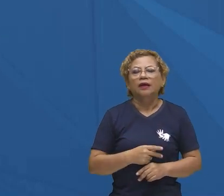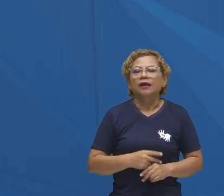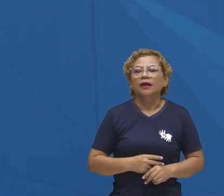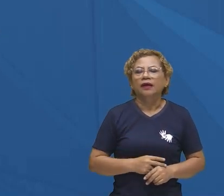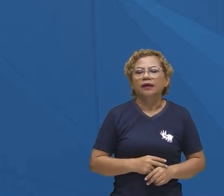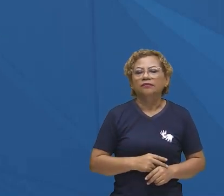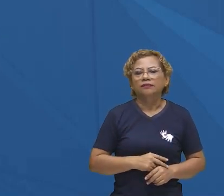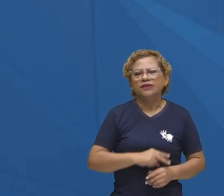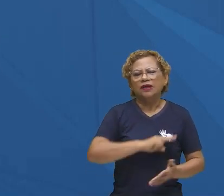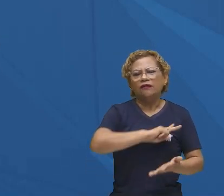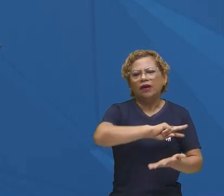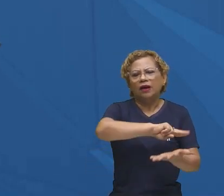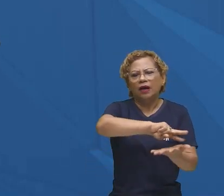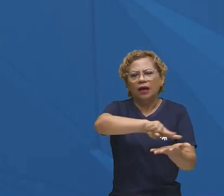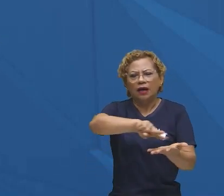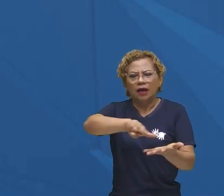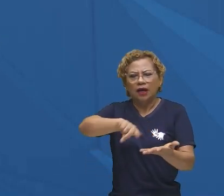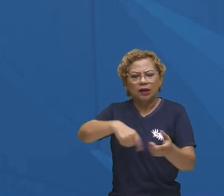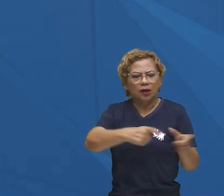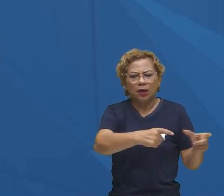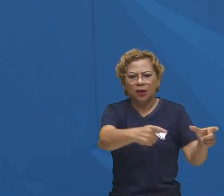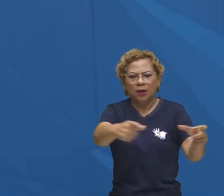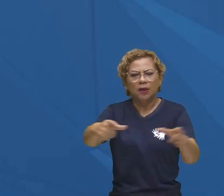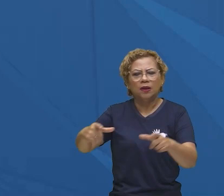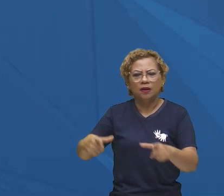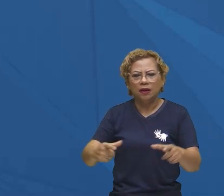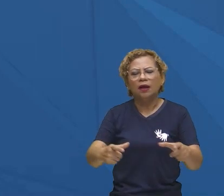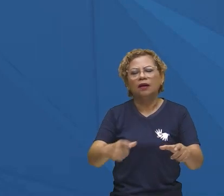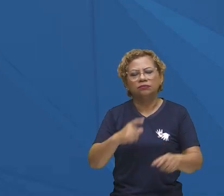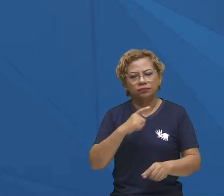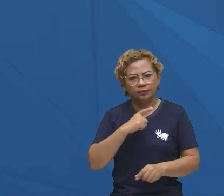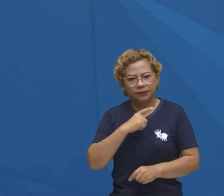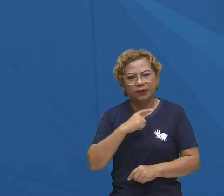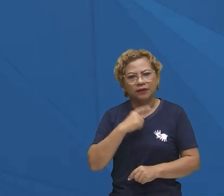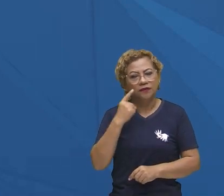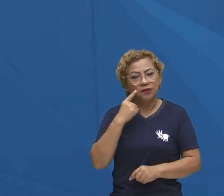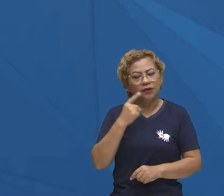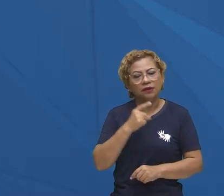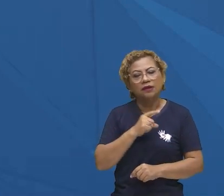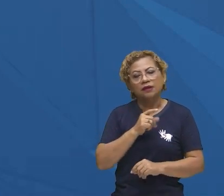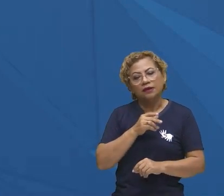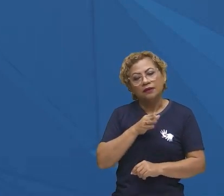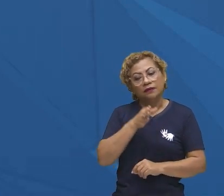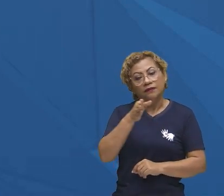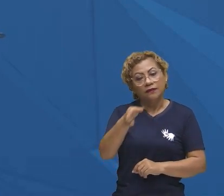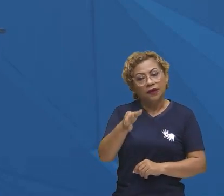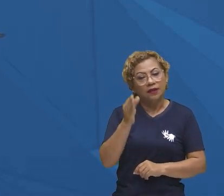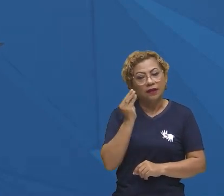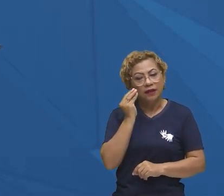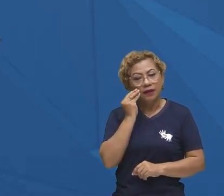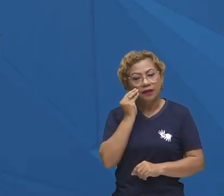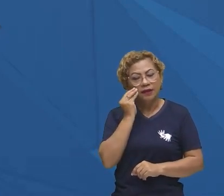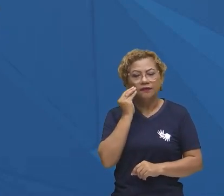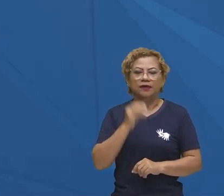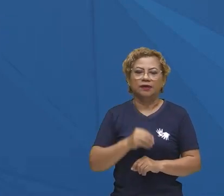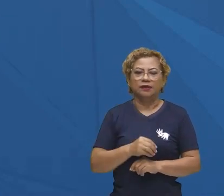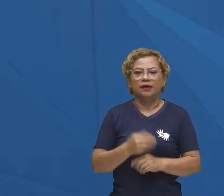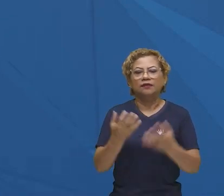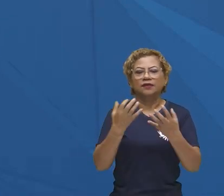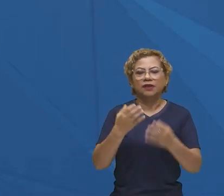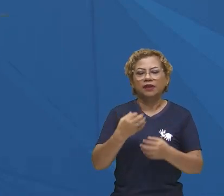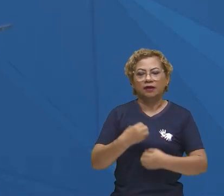Então, quem não sabia, quem não conhecia, vai lá e dá uma olhadinha nessa dinâmica. Vai precisar viajar? Vai